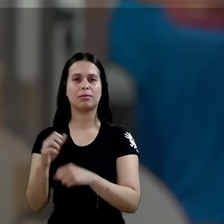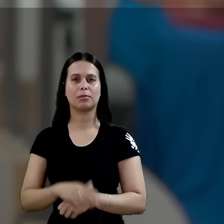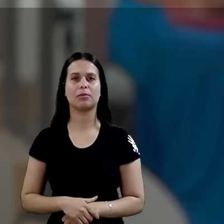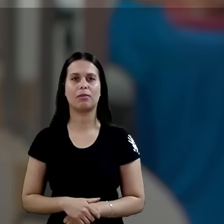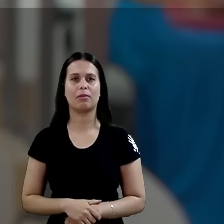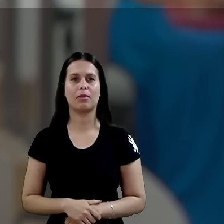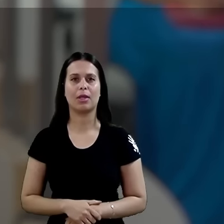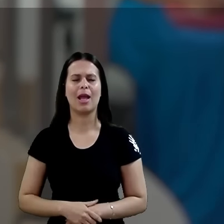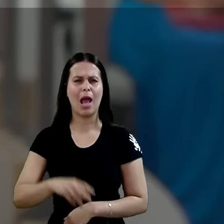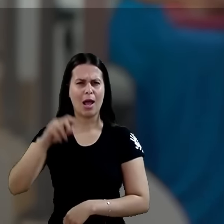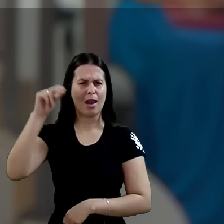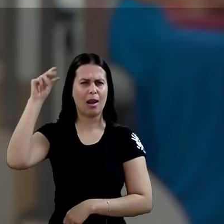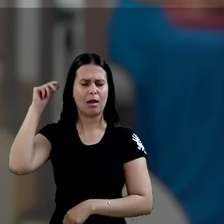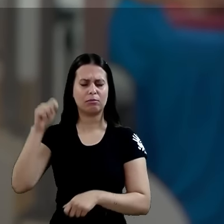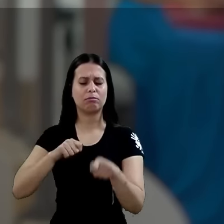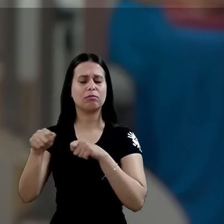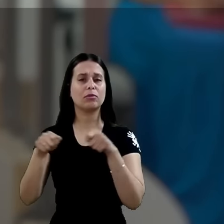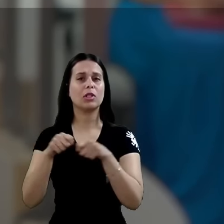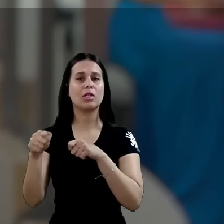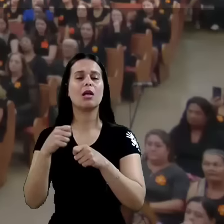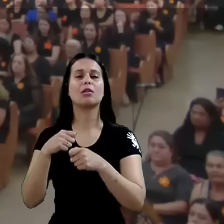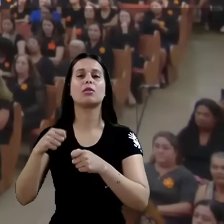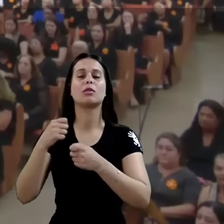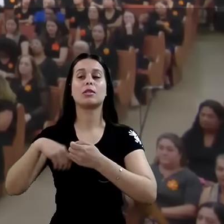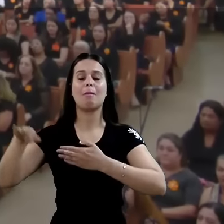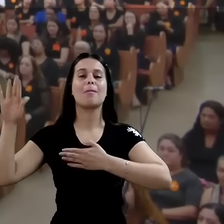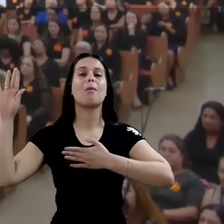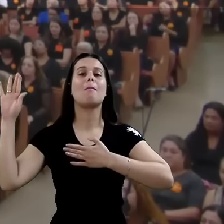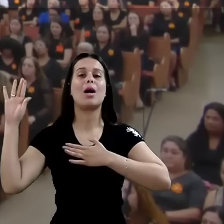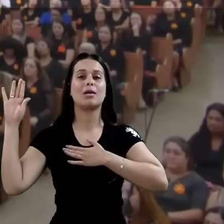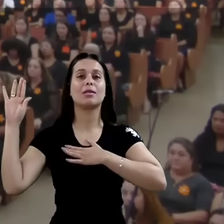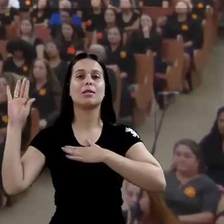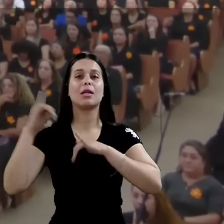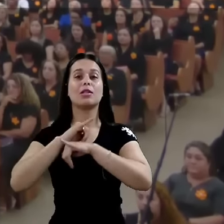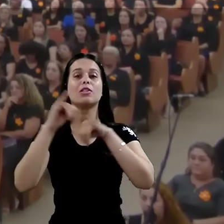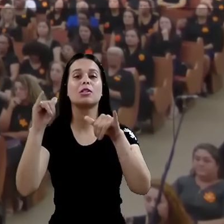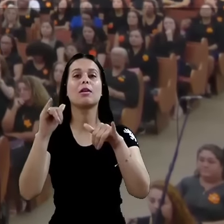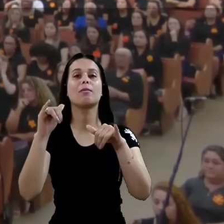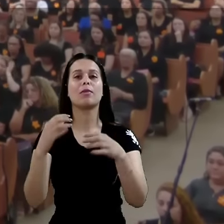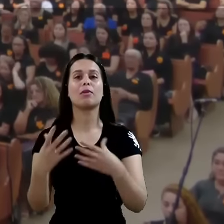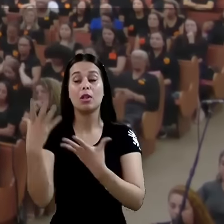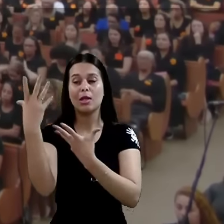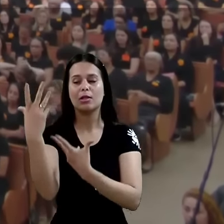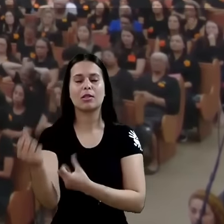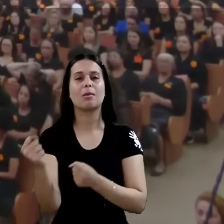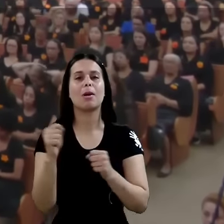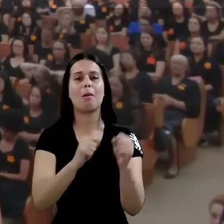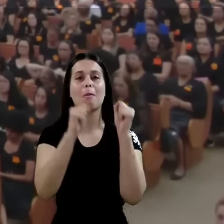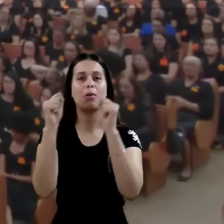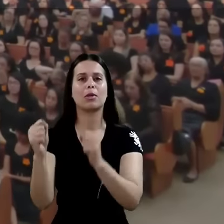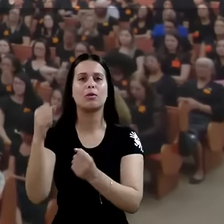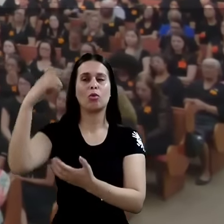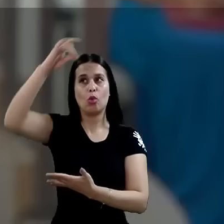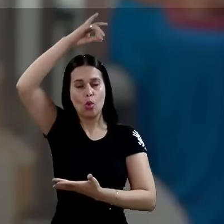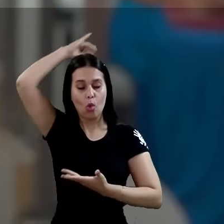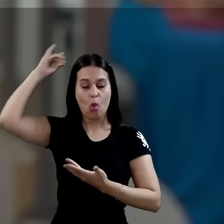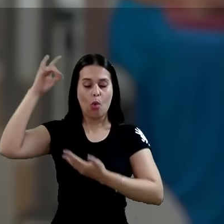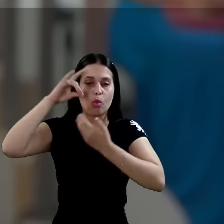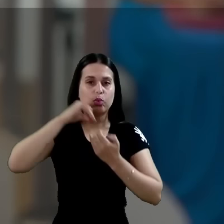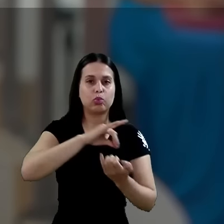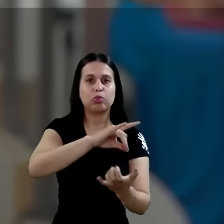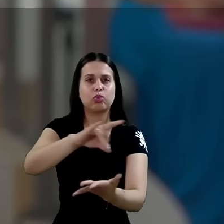lá em Atos A Promessa é recebereis poder ao descer sobre vós o espírito santo esse poder